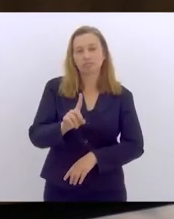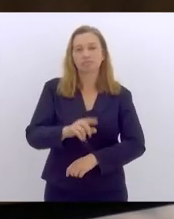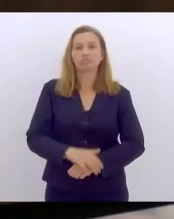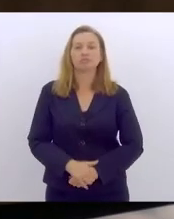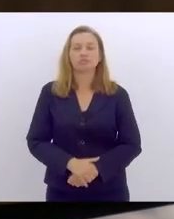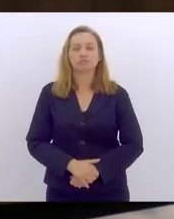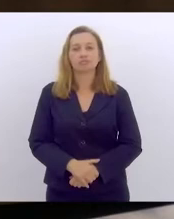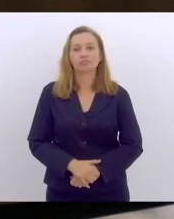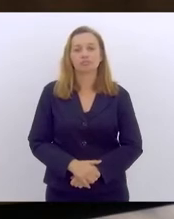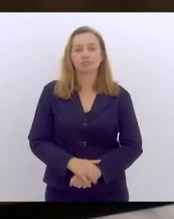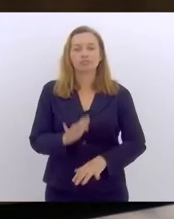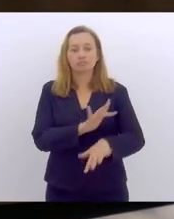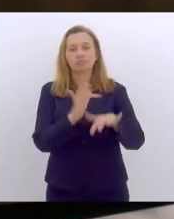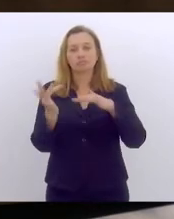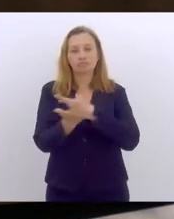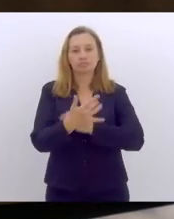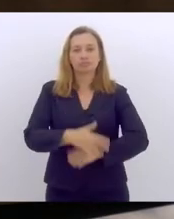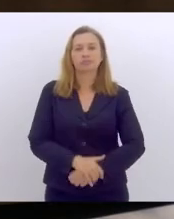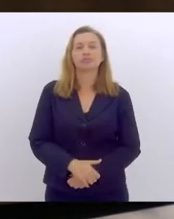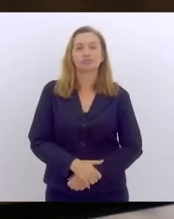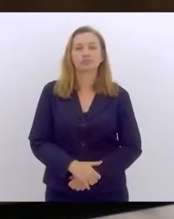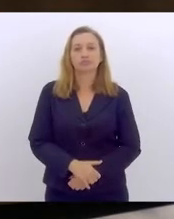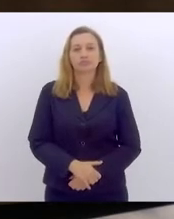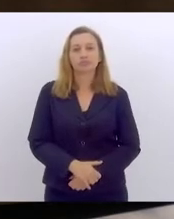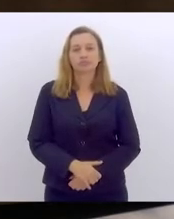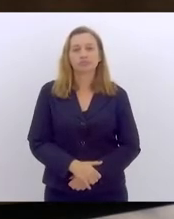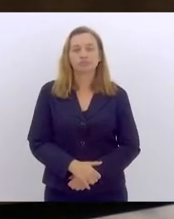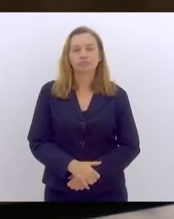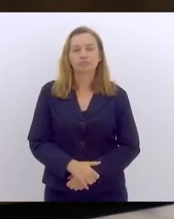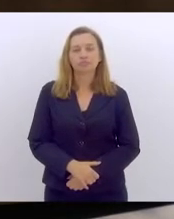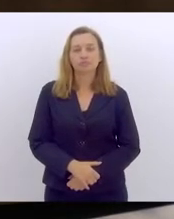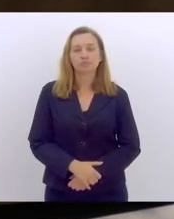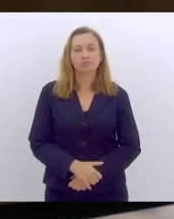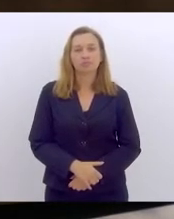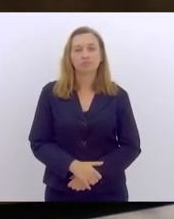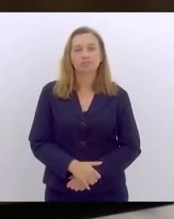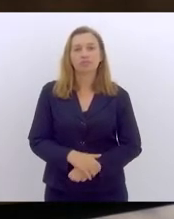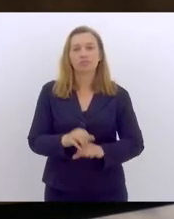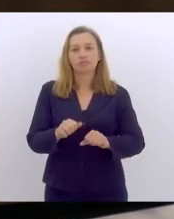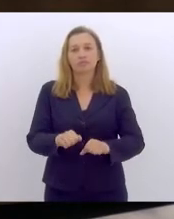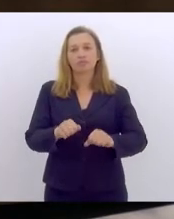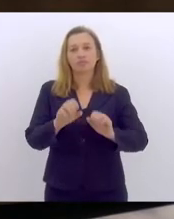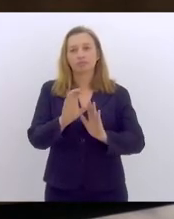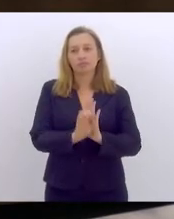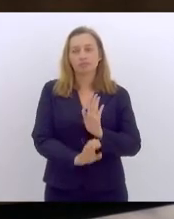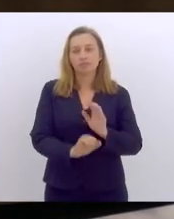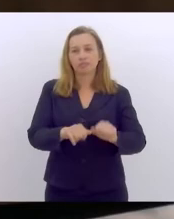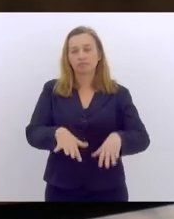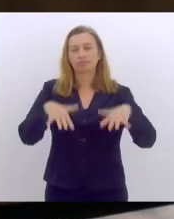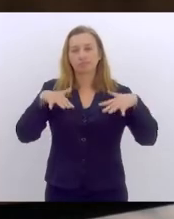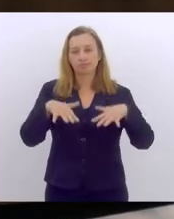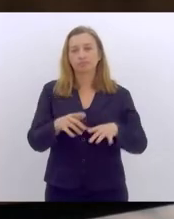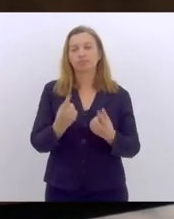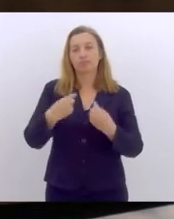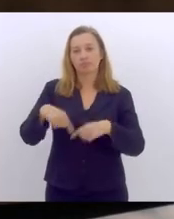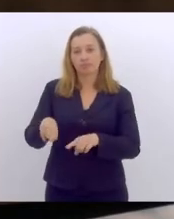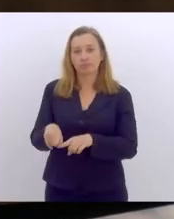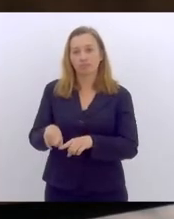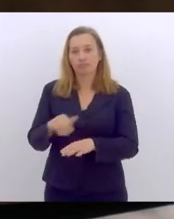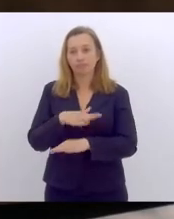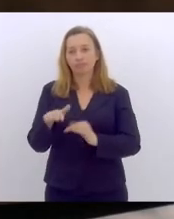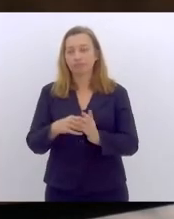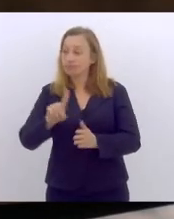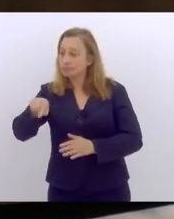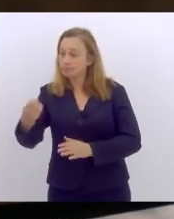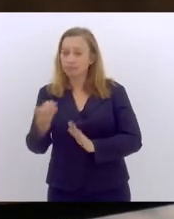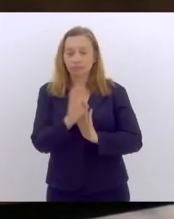de deficiência nas redes sociais. Parecer às emendas de plenário, contrário a todas